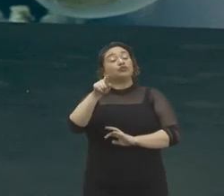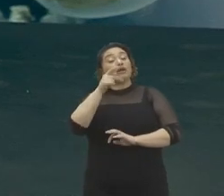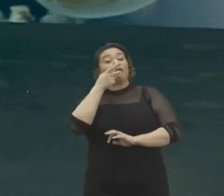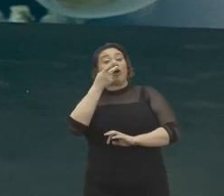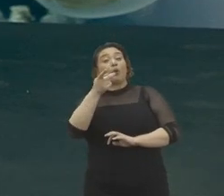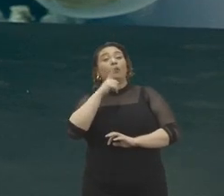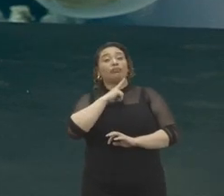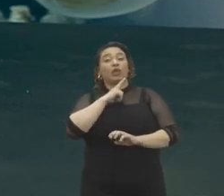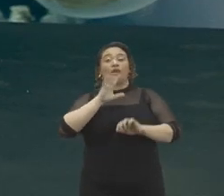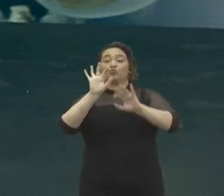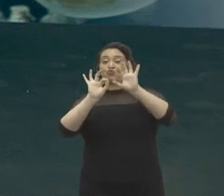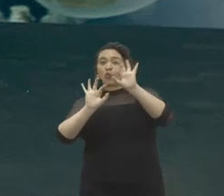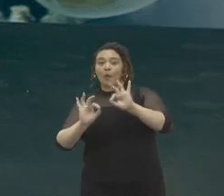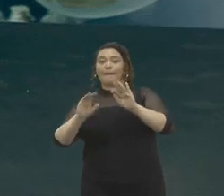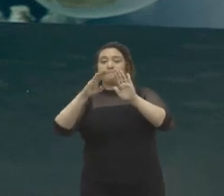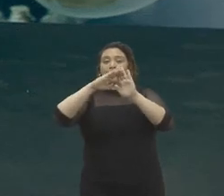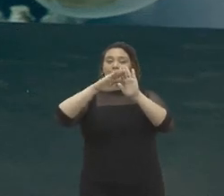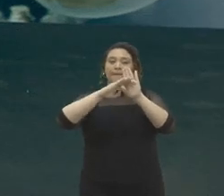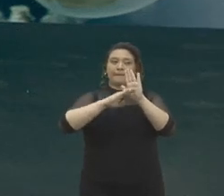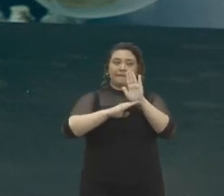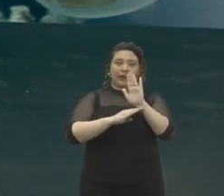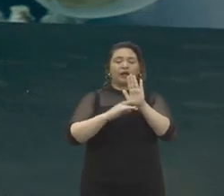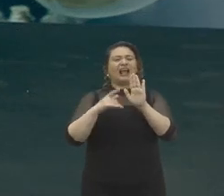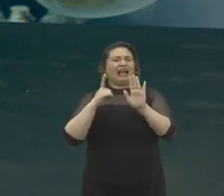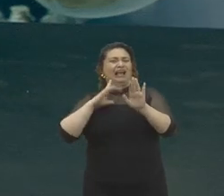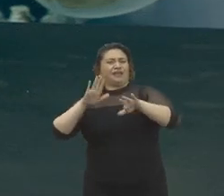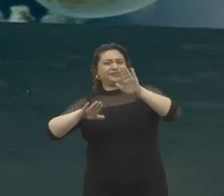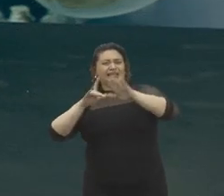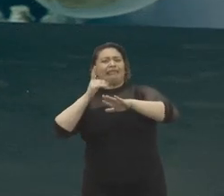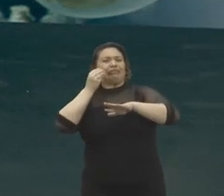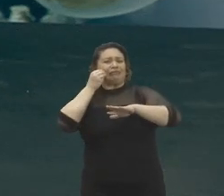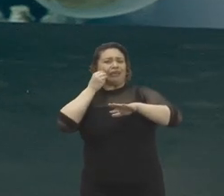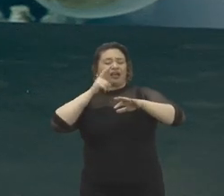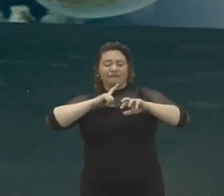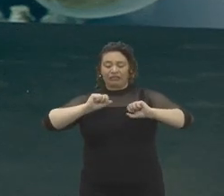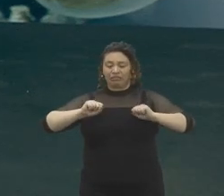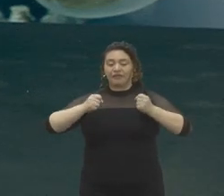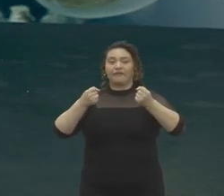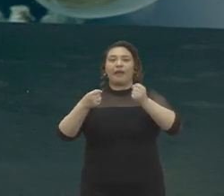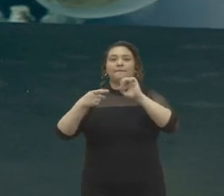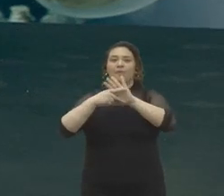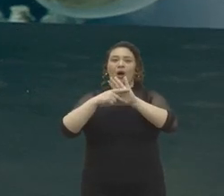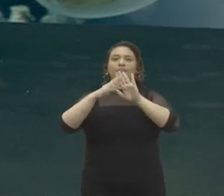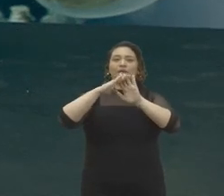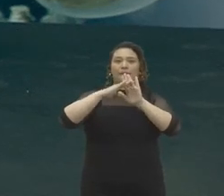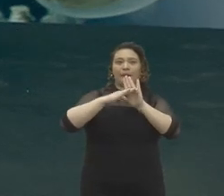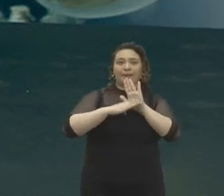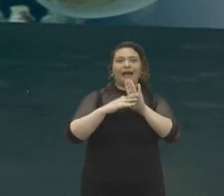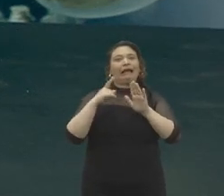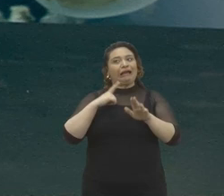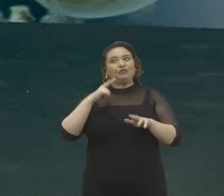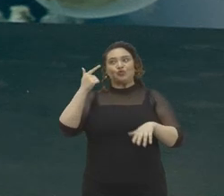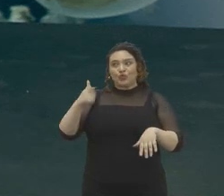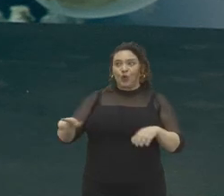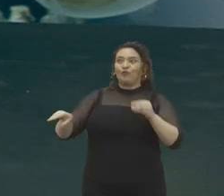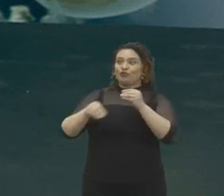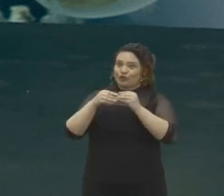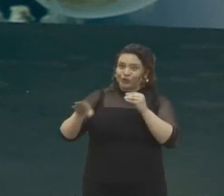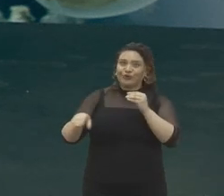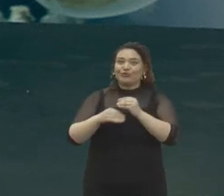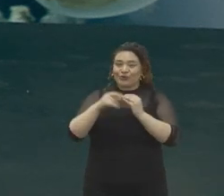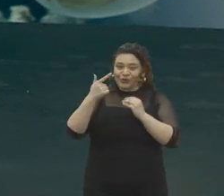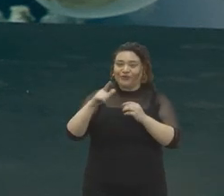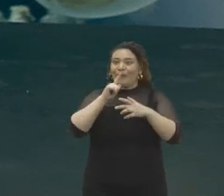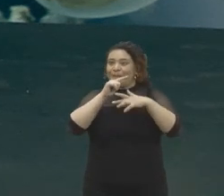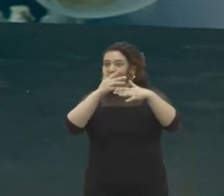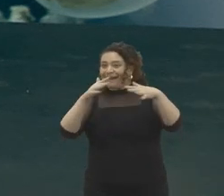pautas né que muitas vezes você tentava emplacar as pautas v o Ernesto de novo com mais relacionados à natureza